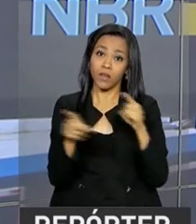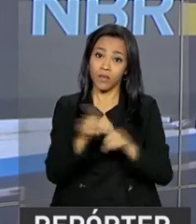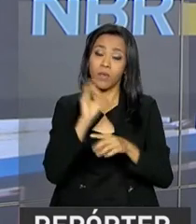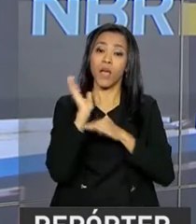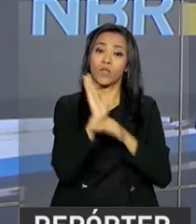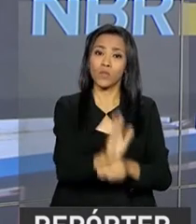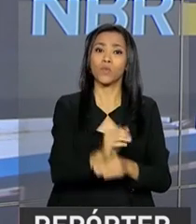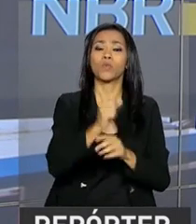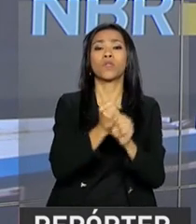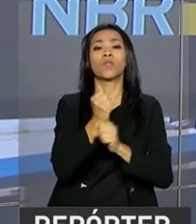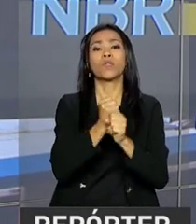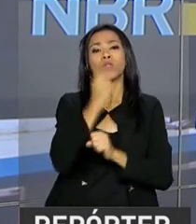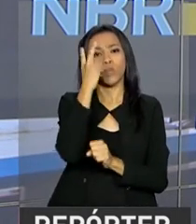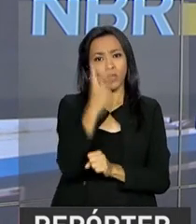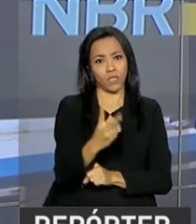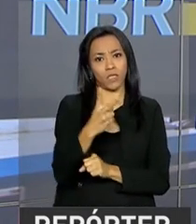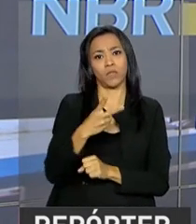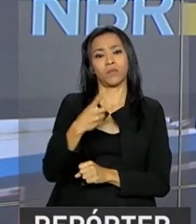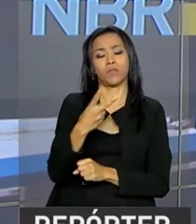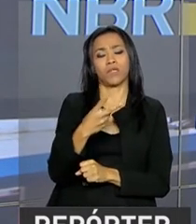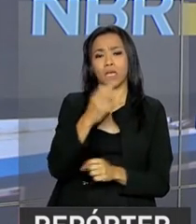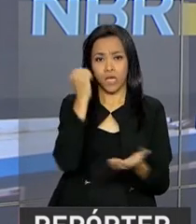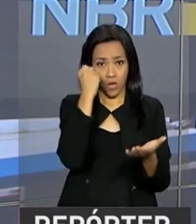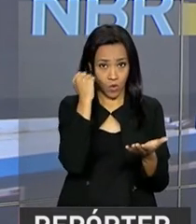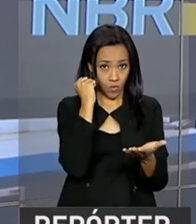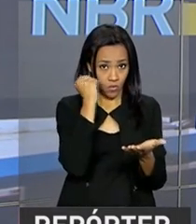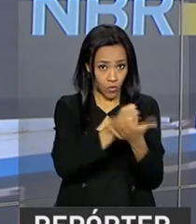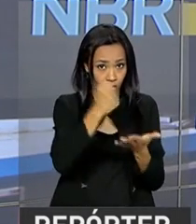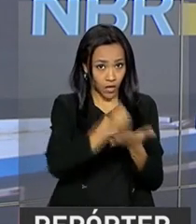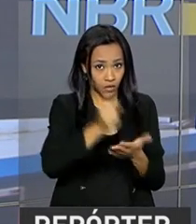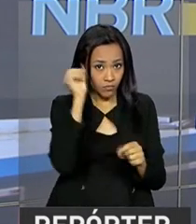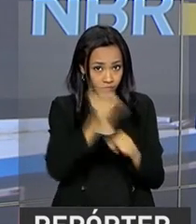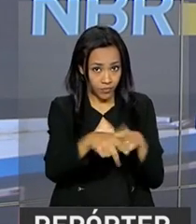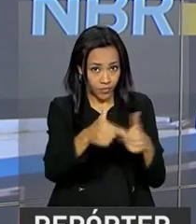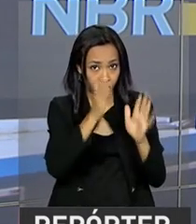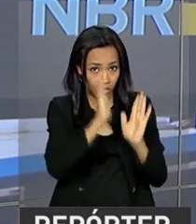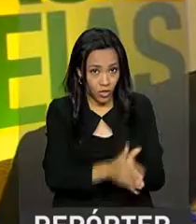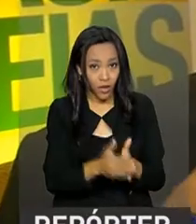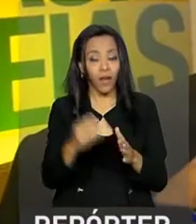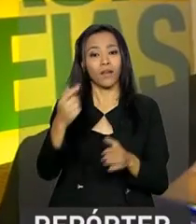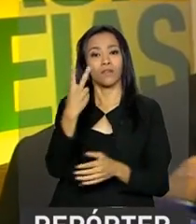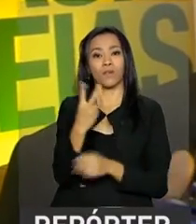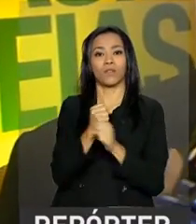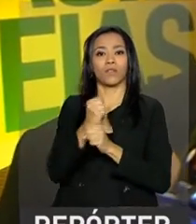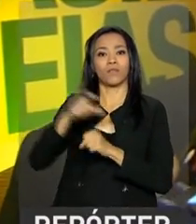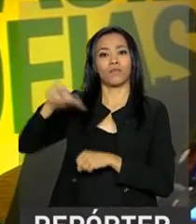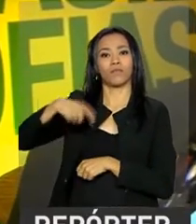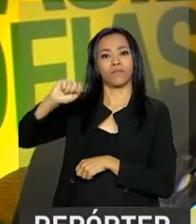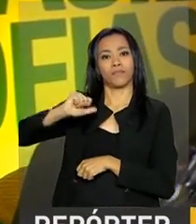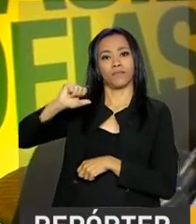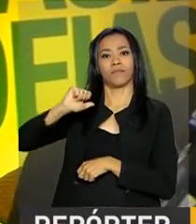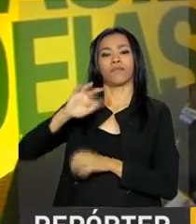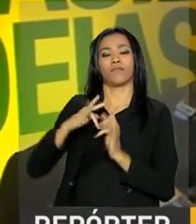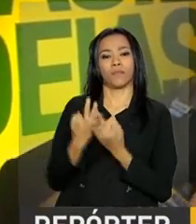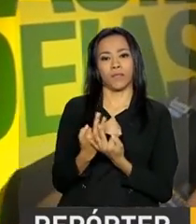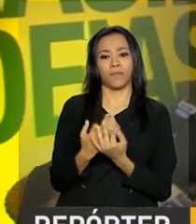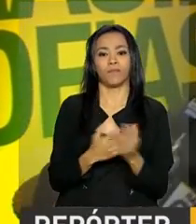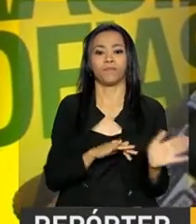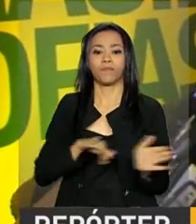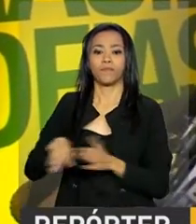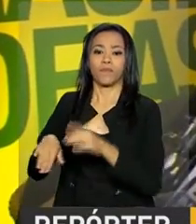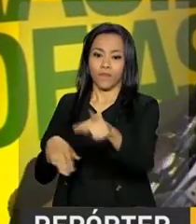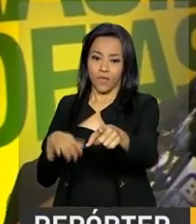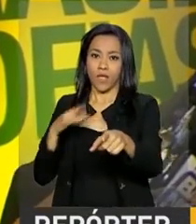trabalhadores por até 2 anos após terem a carteira de trabalho assinada. Eu acho que o Bolsa Família ele